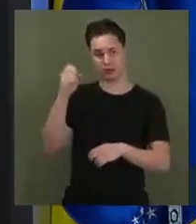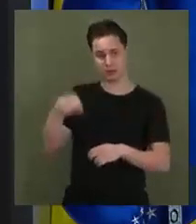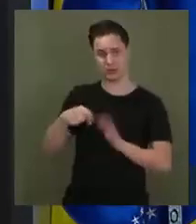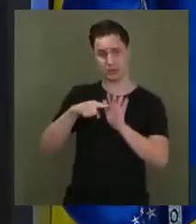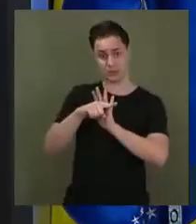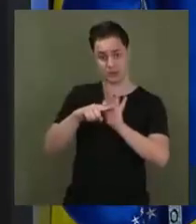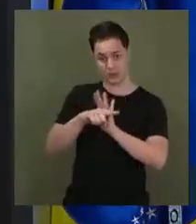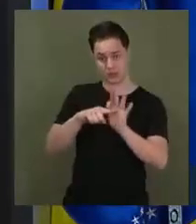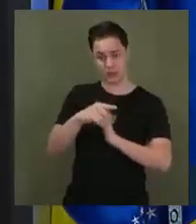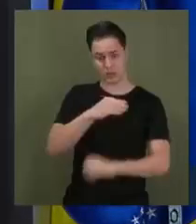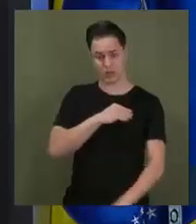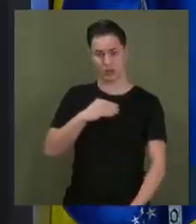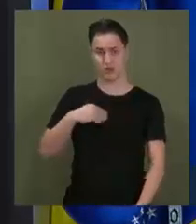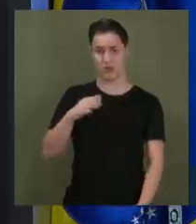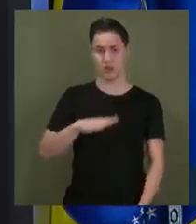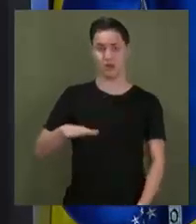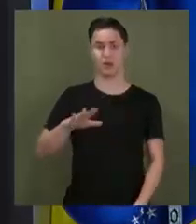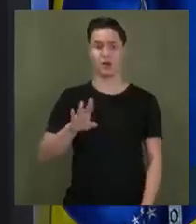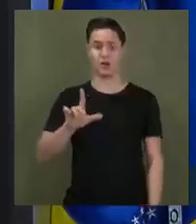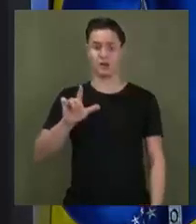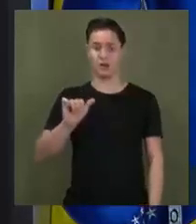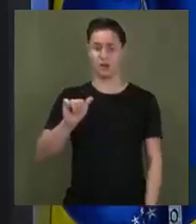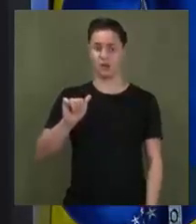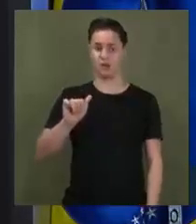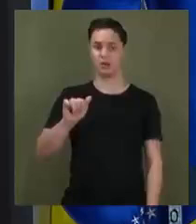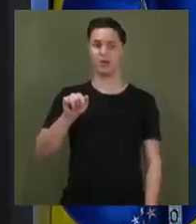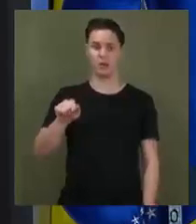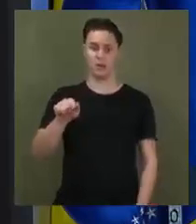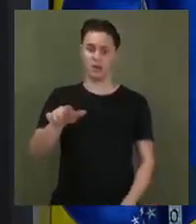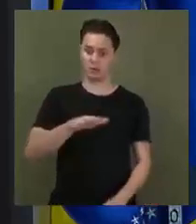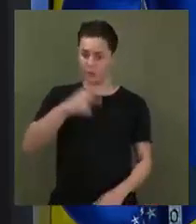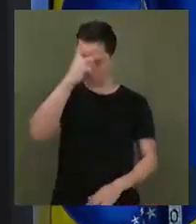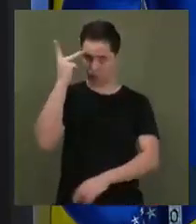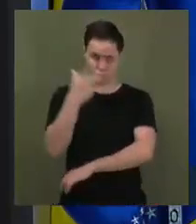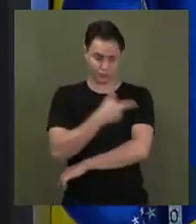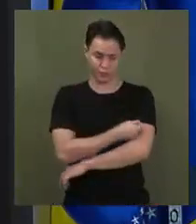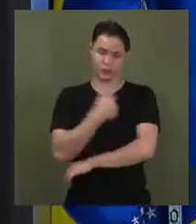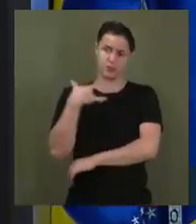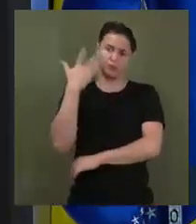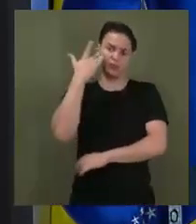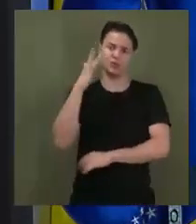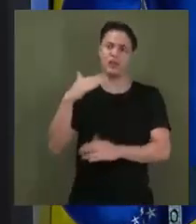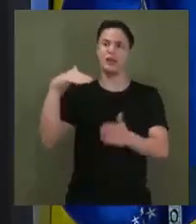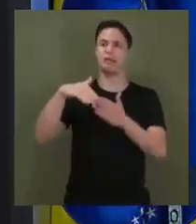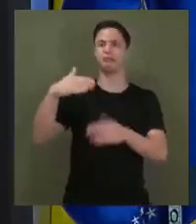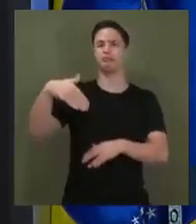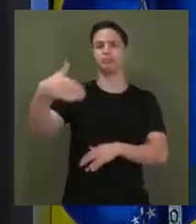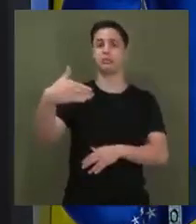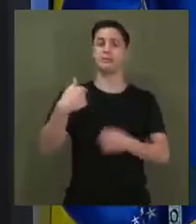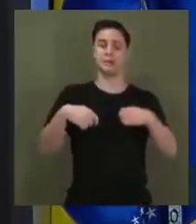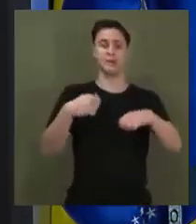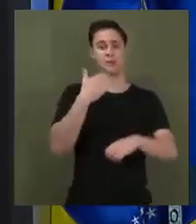exames ambulatorialmente para os pacientes que foram inoculados. Não sei até quando tem que ser solicitados, porque